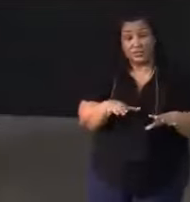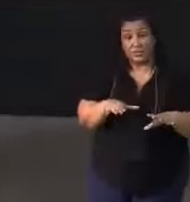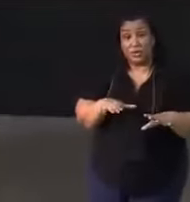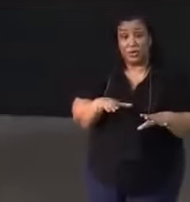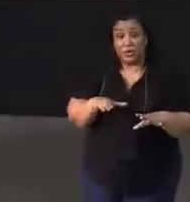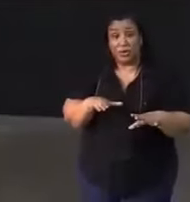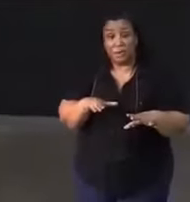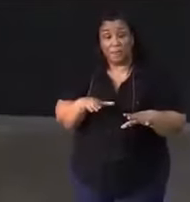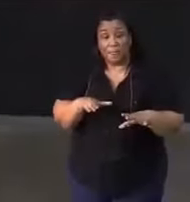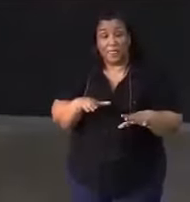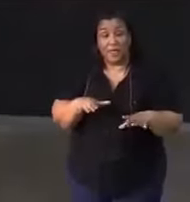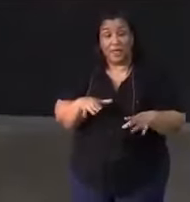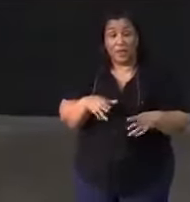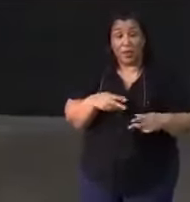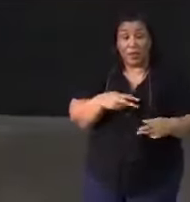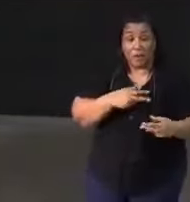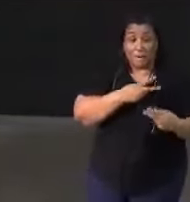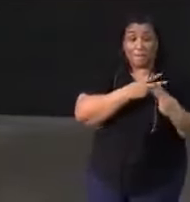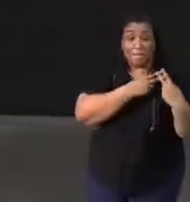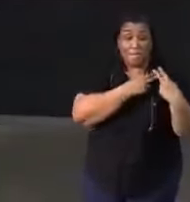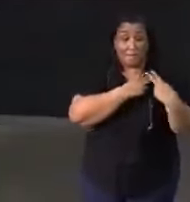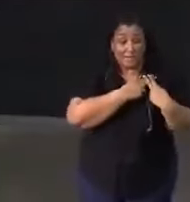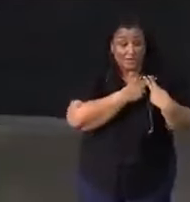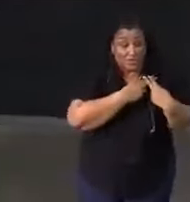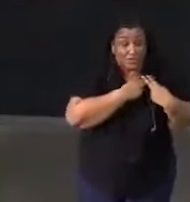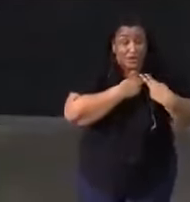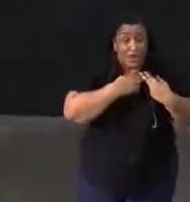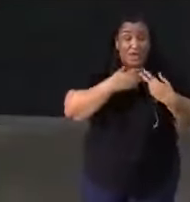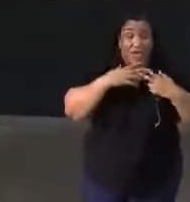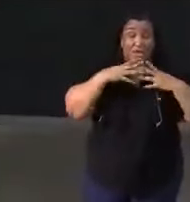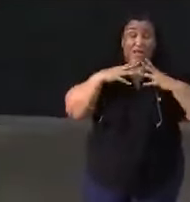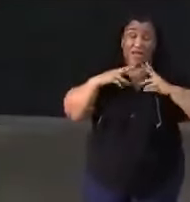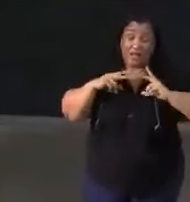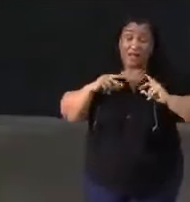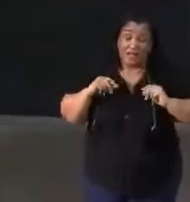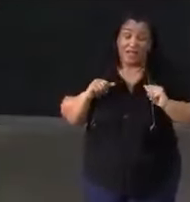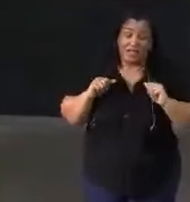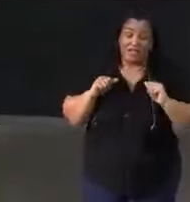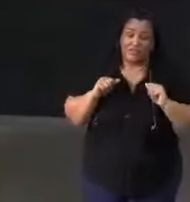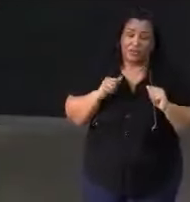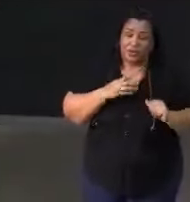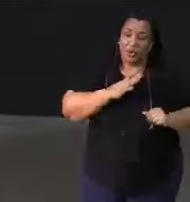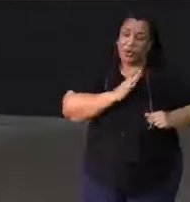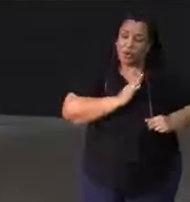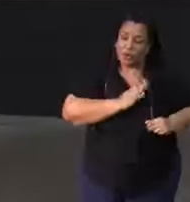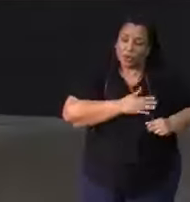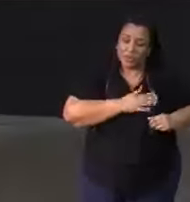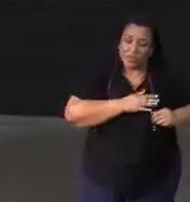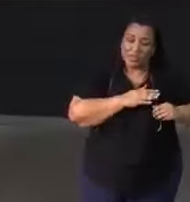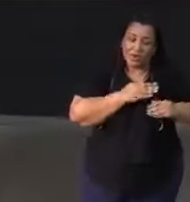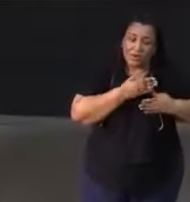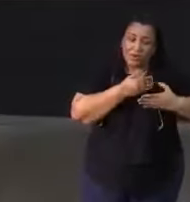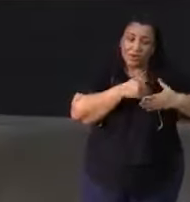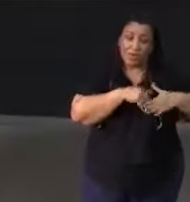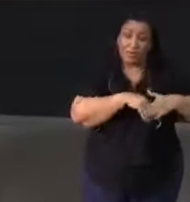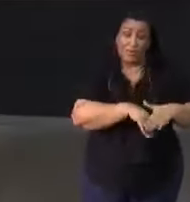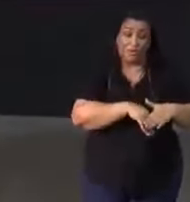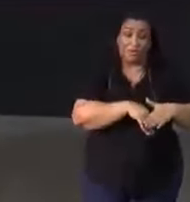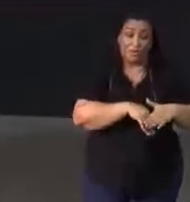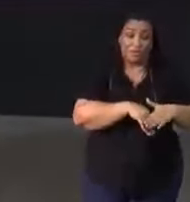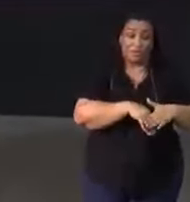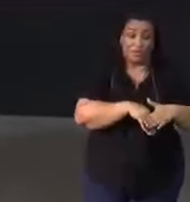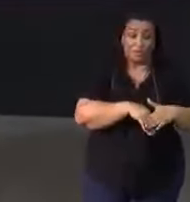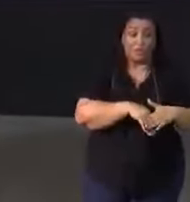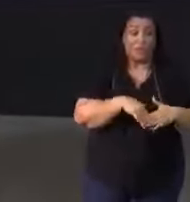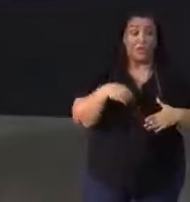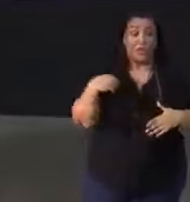fardo era leve e que ele era humilde de coração, porque não cabe,